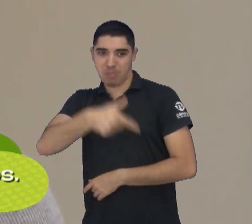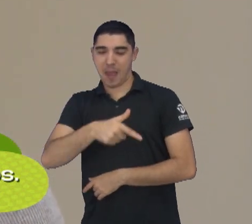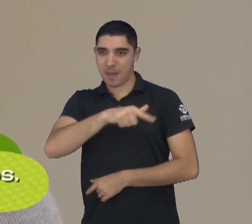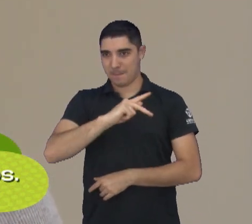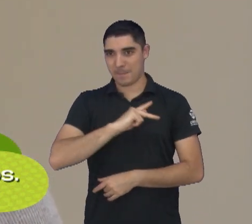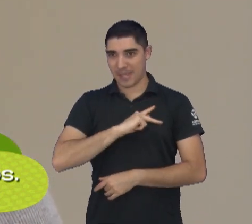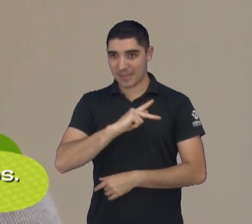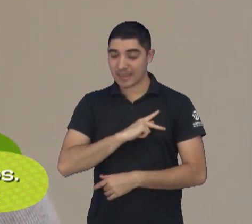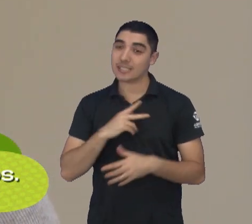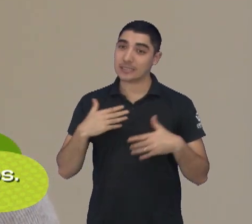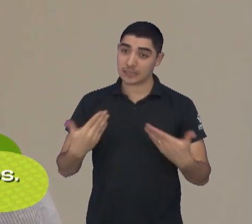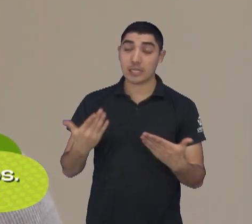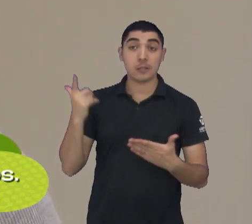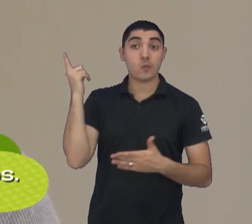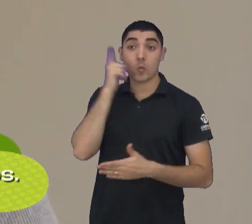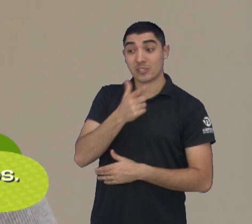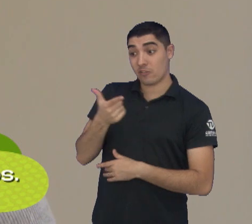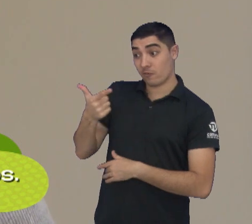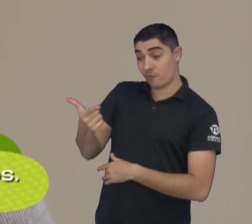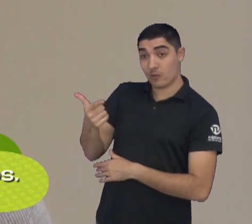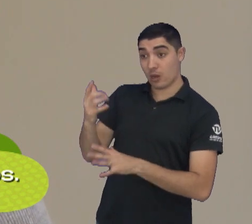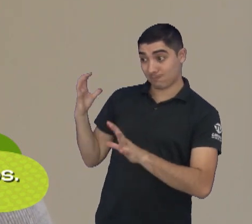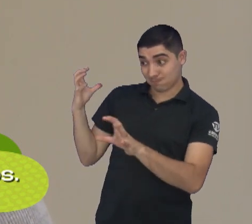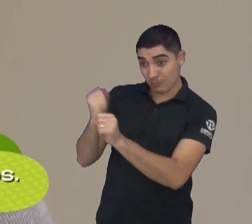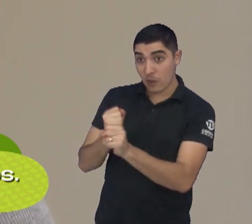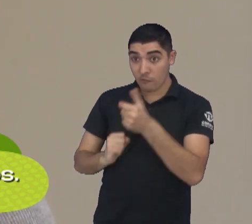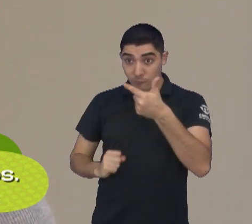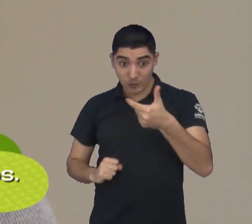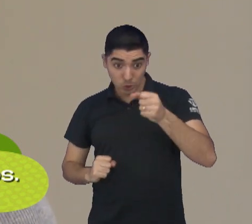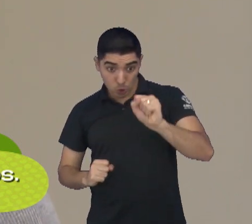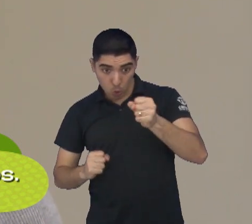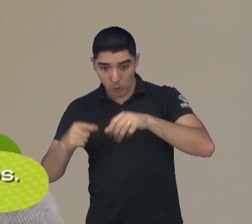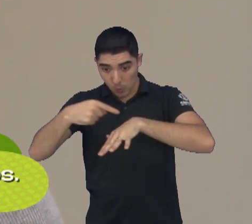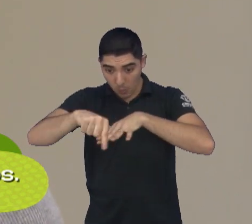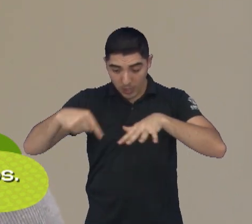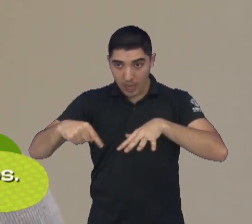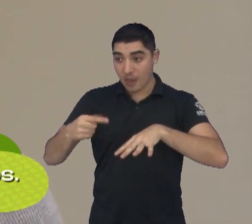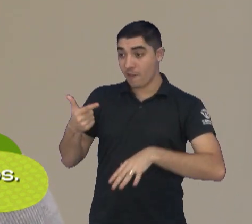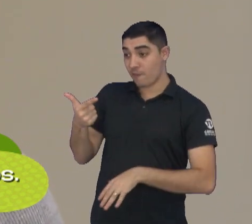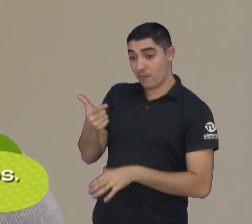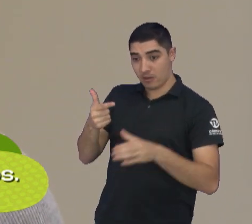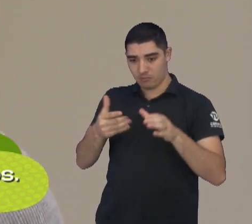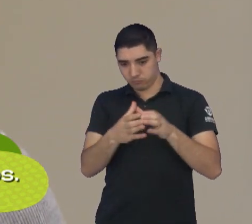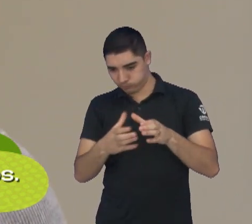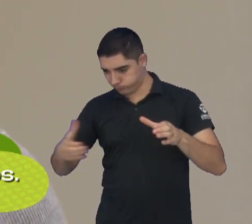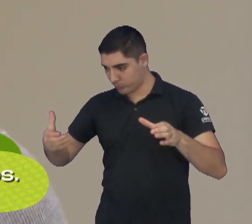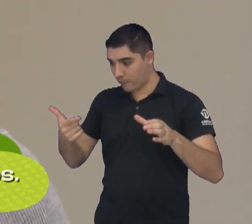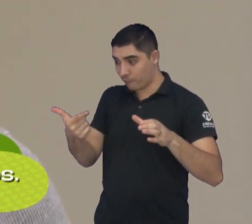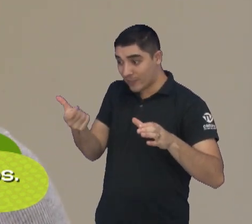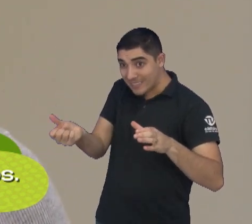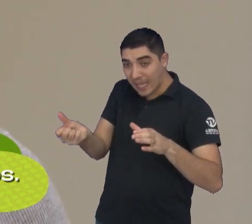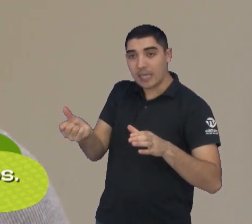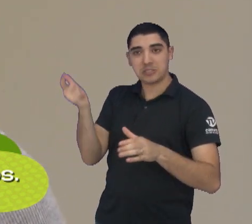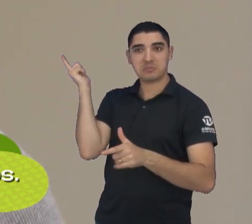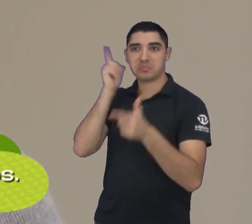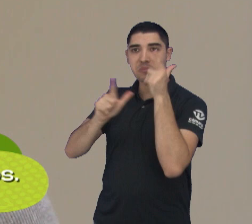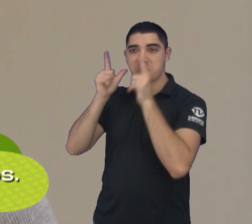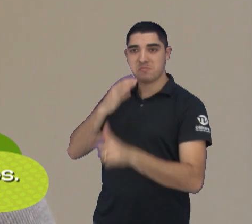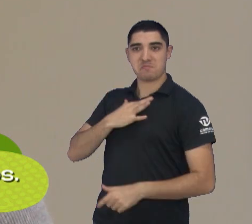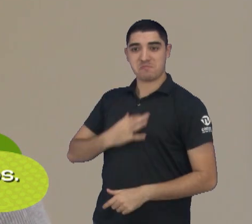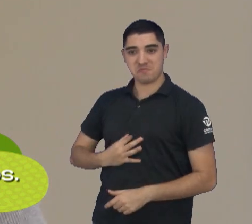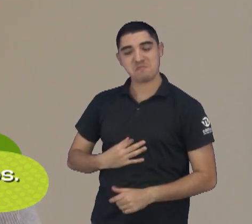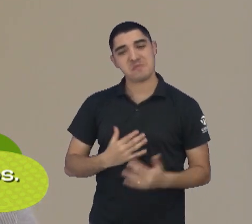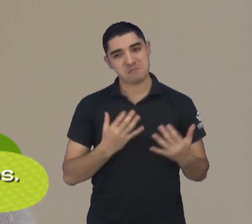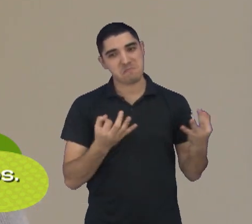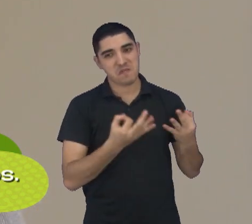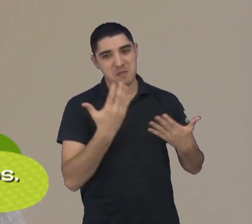26 modalidades das 28 praticadas nos Jogos Abertos para a competição. Perfeito, muito obrigado, viu? E